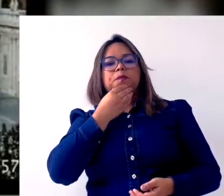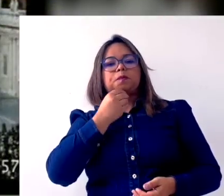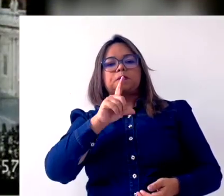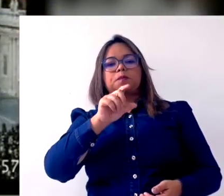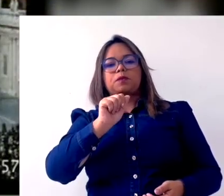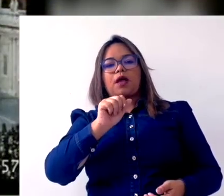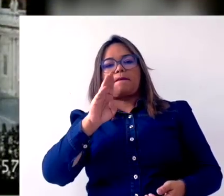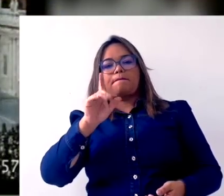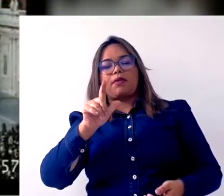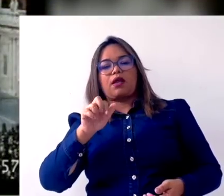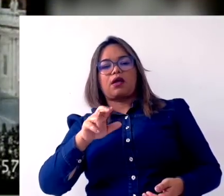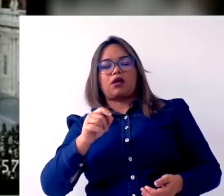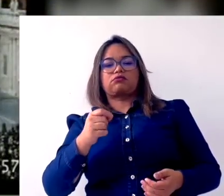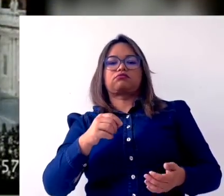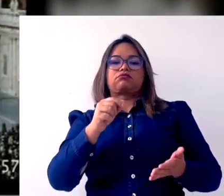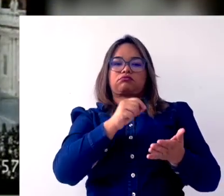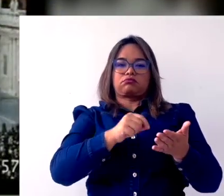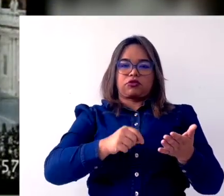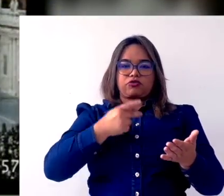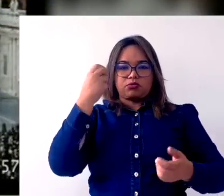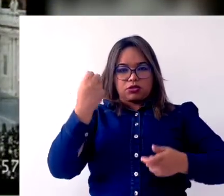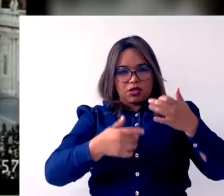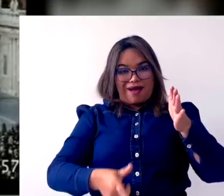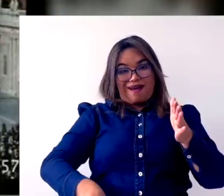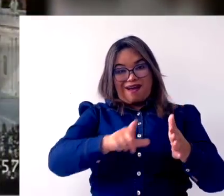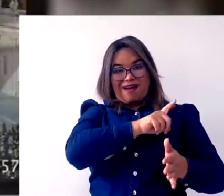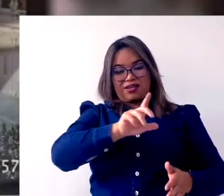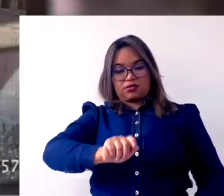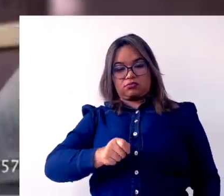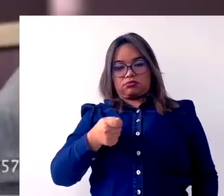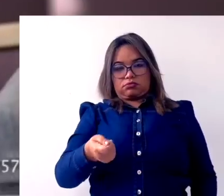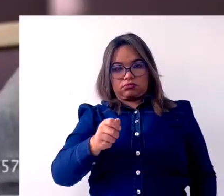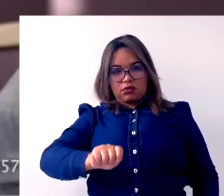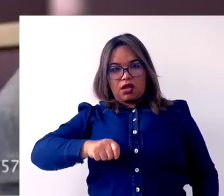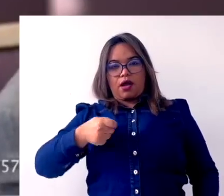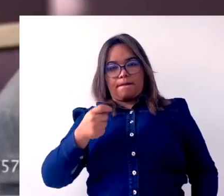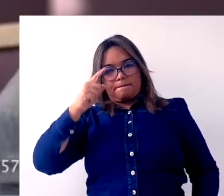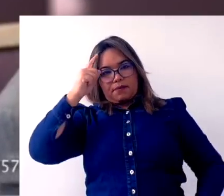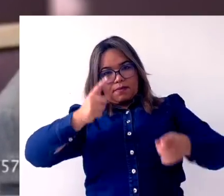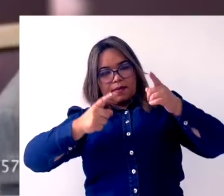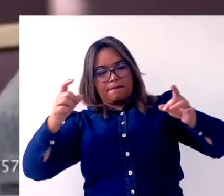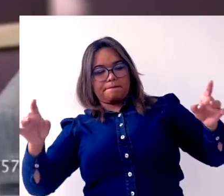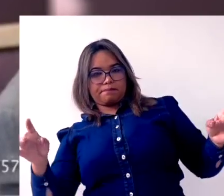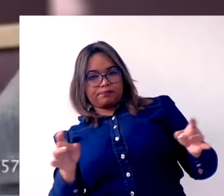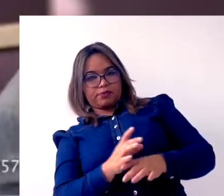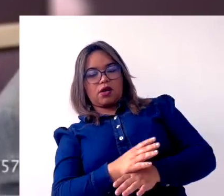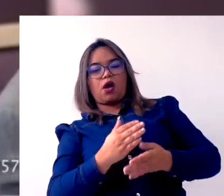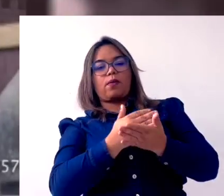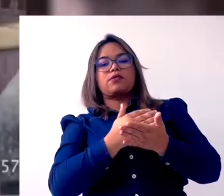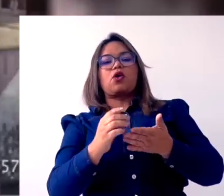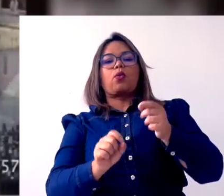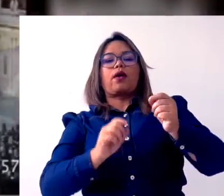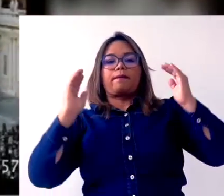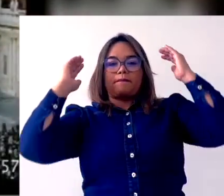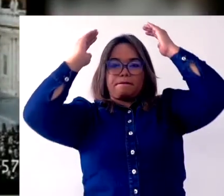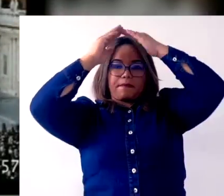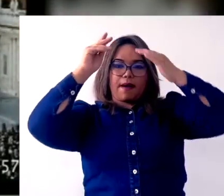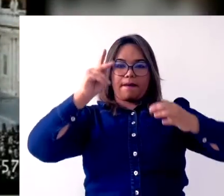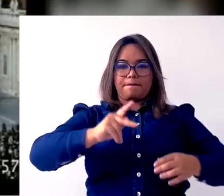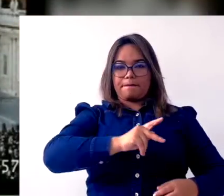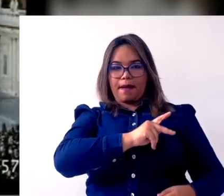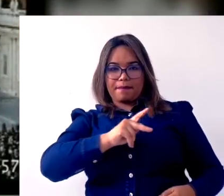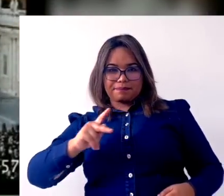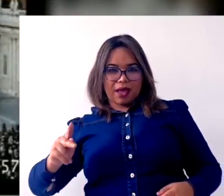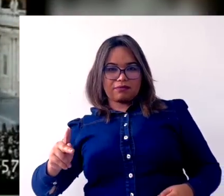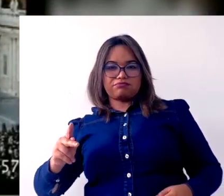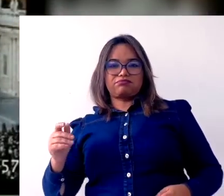da sucessão dos imperadores, veio a sucessão dos pontífices em Roma. Quando Constantino abandonou Roma, ele concedeu o